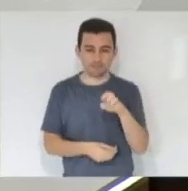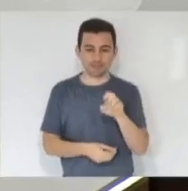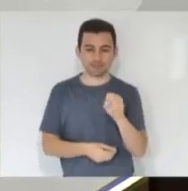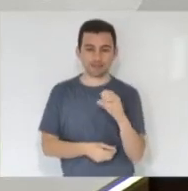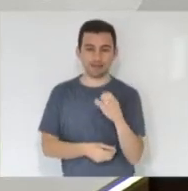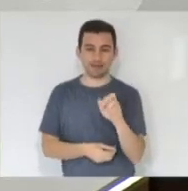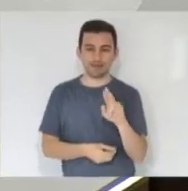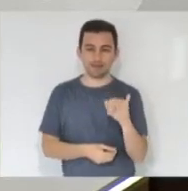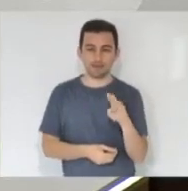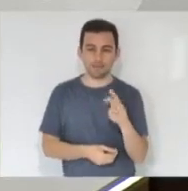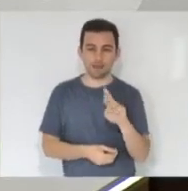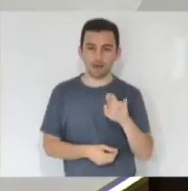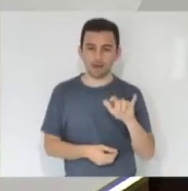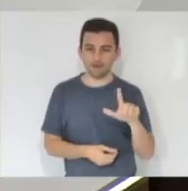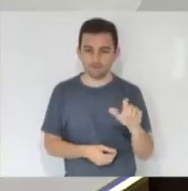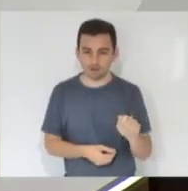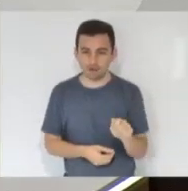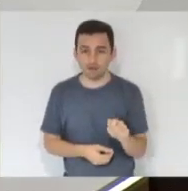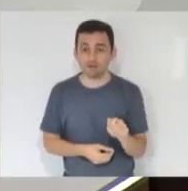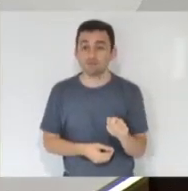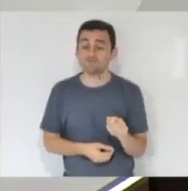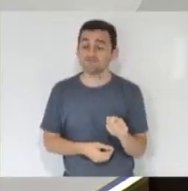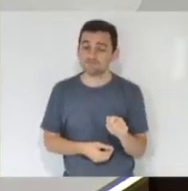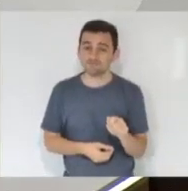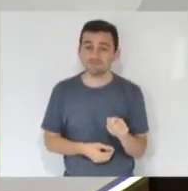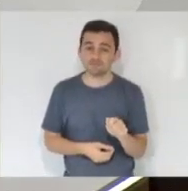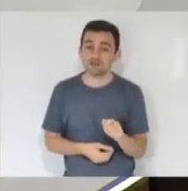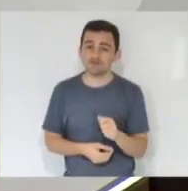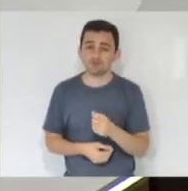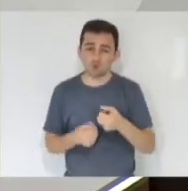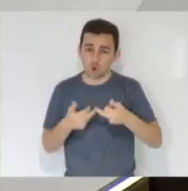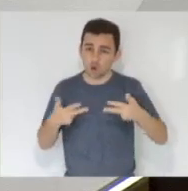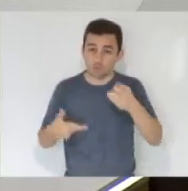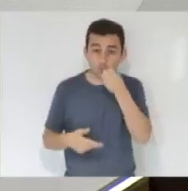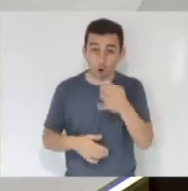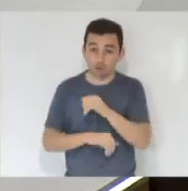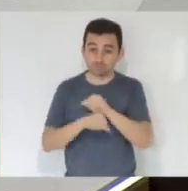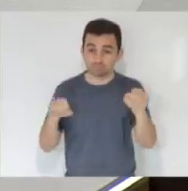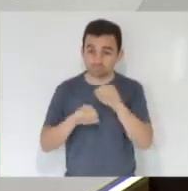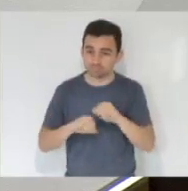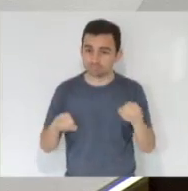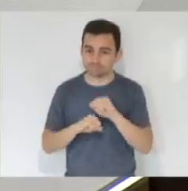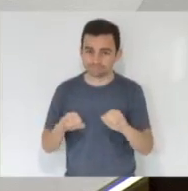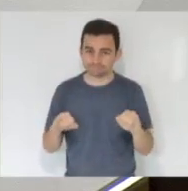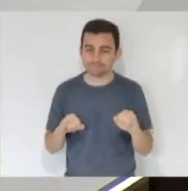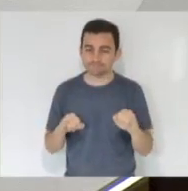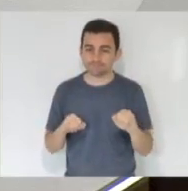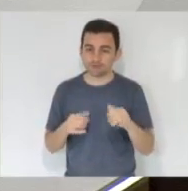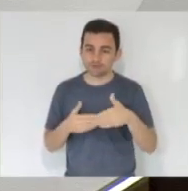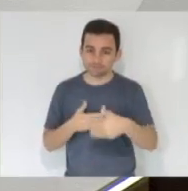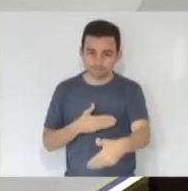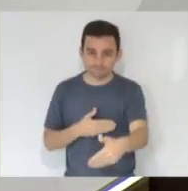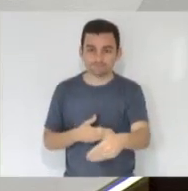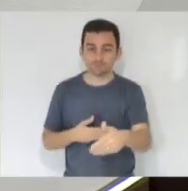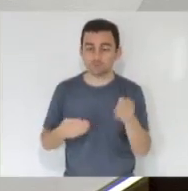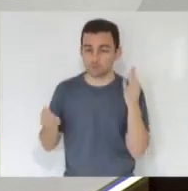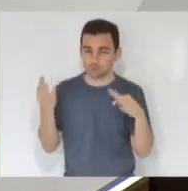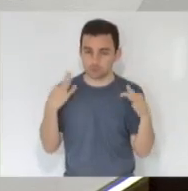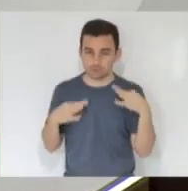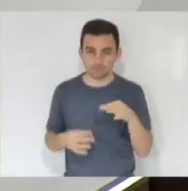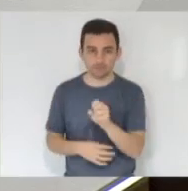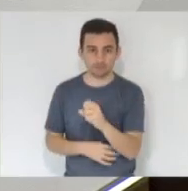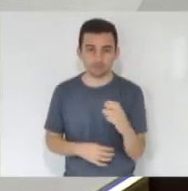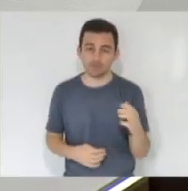Então, muita coisa boa está sendo lançada para fazer turismo em Santa Catarina.